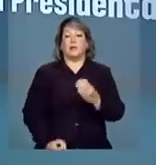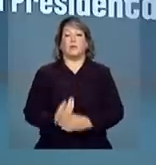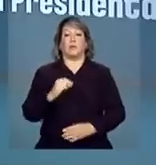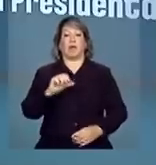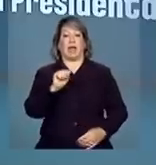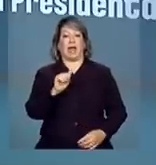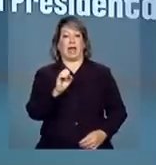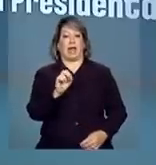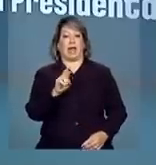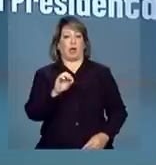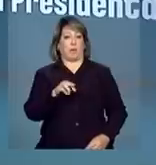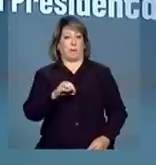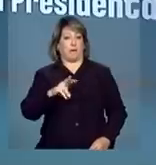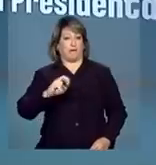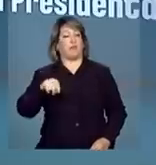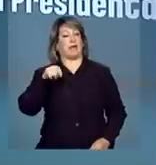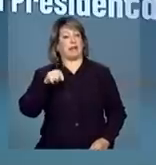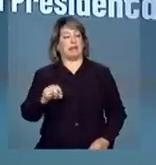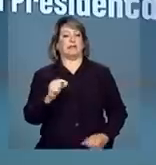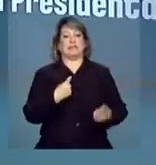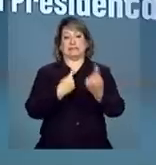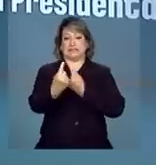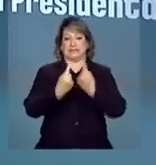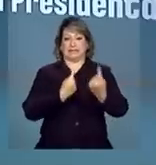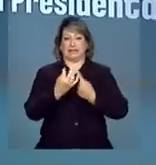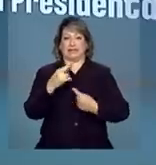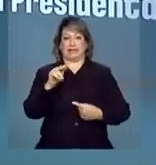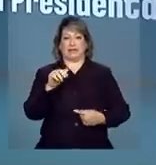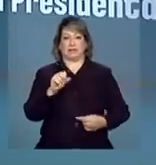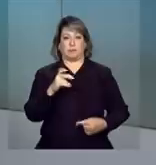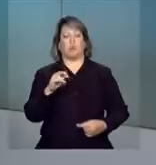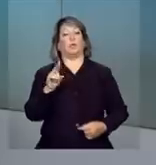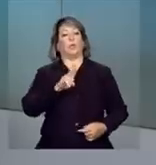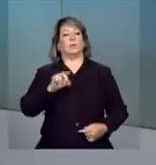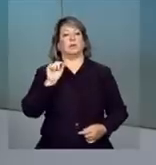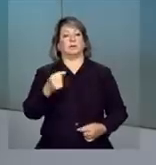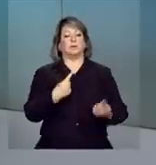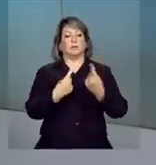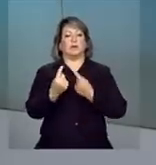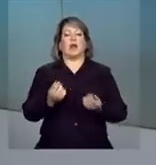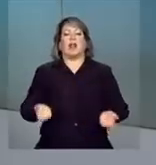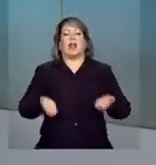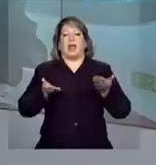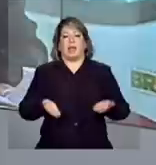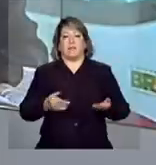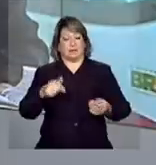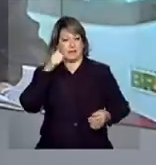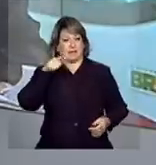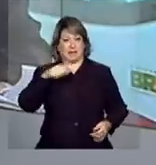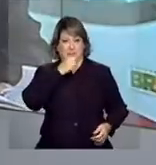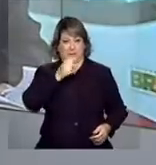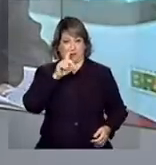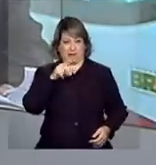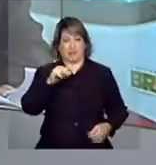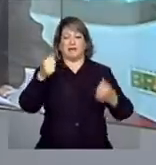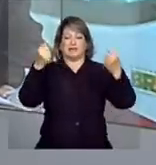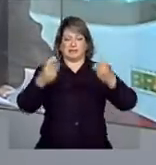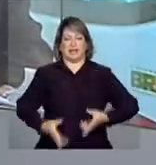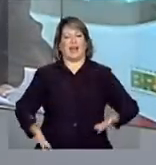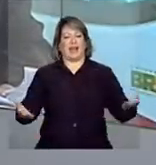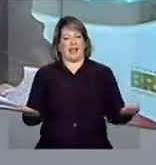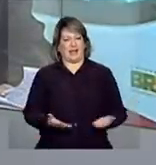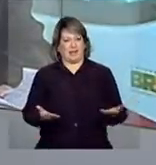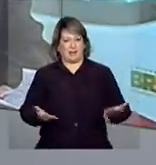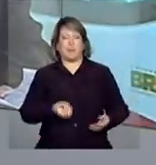Aeromóvel, um meio de transporte automatizado que utiliza veículos leves. A repórter Daniela Almeida está no local e tem outras informações.